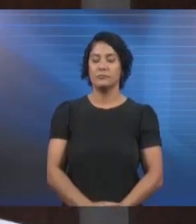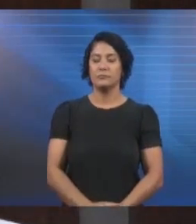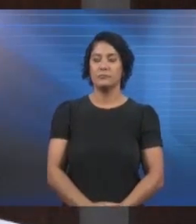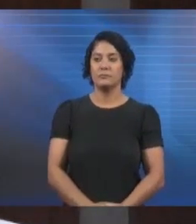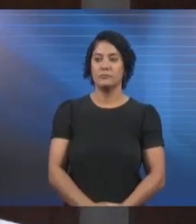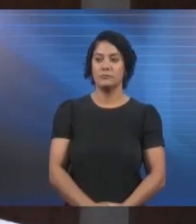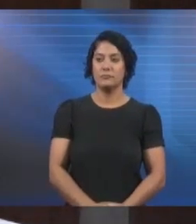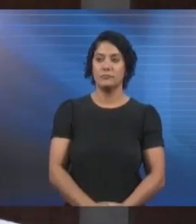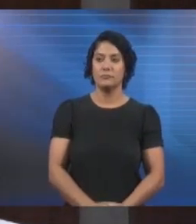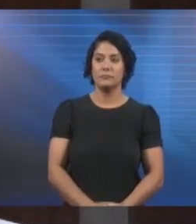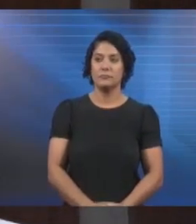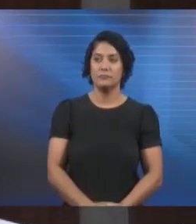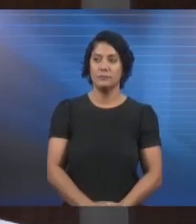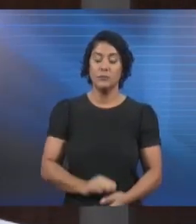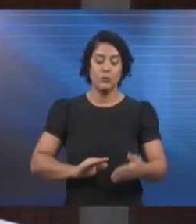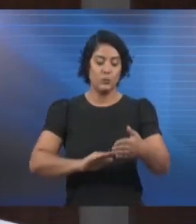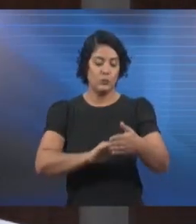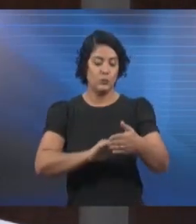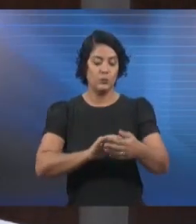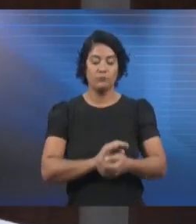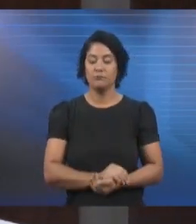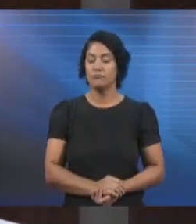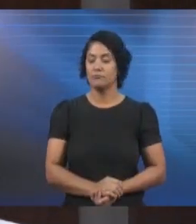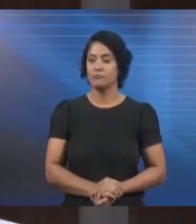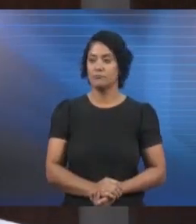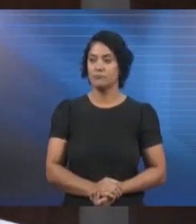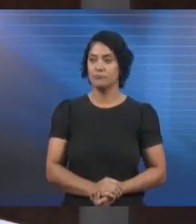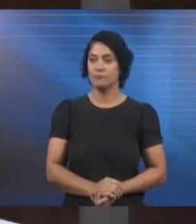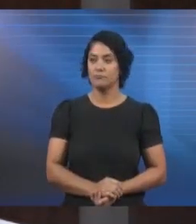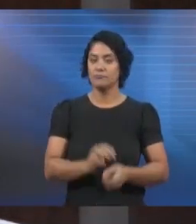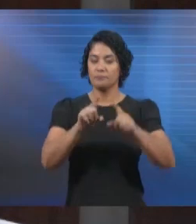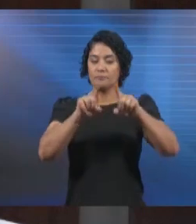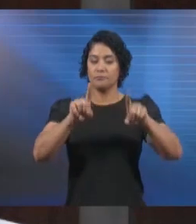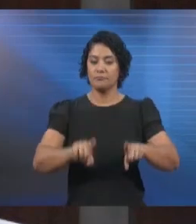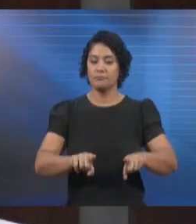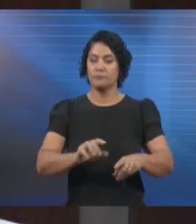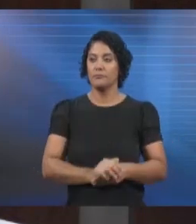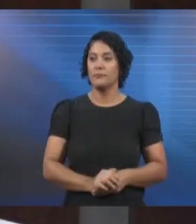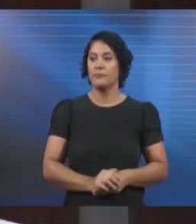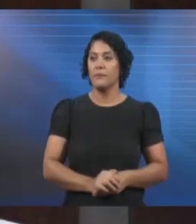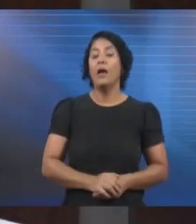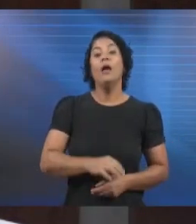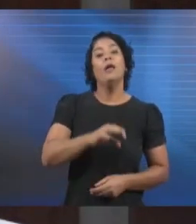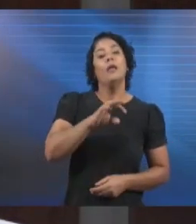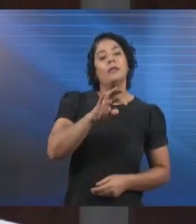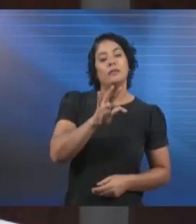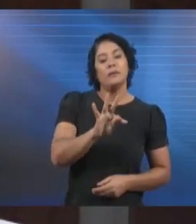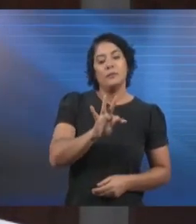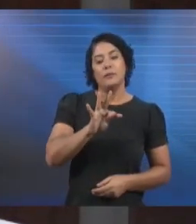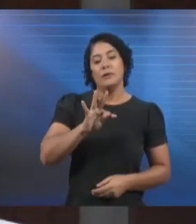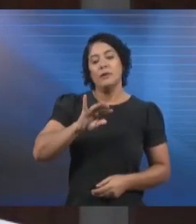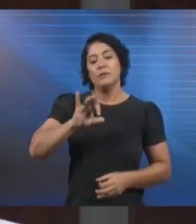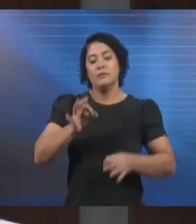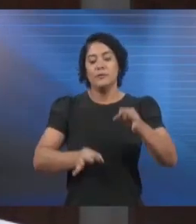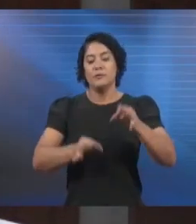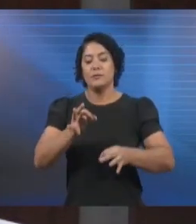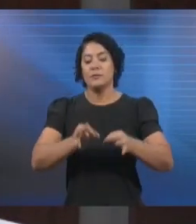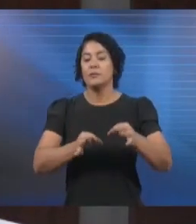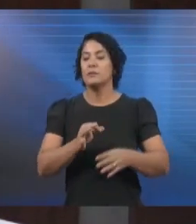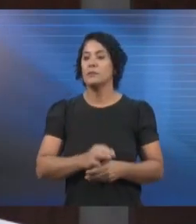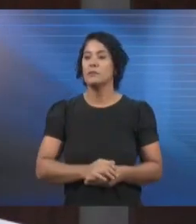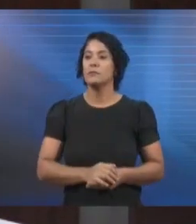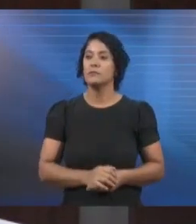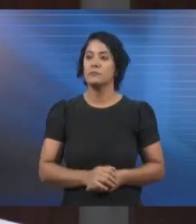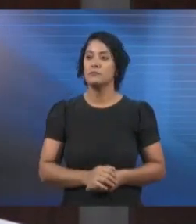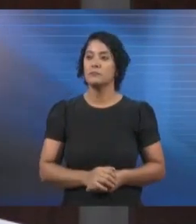providências e por último o projeto Tribunal de Justiça número do projeto de lei